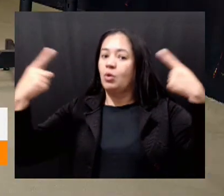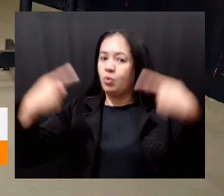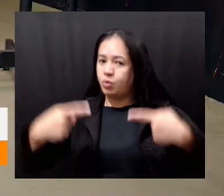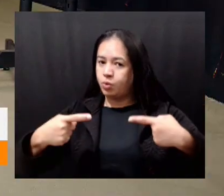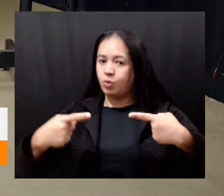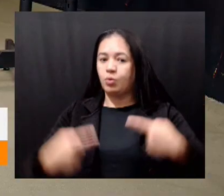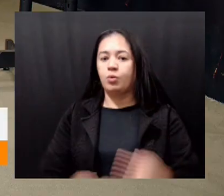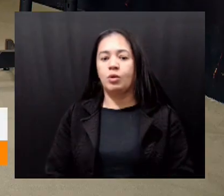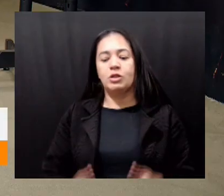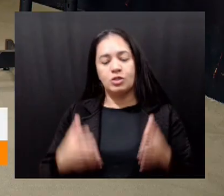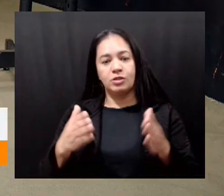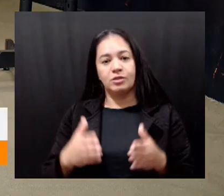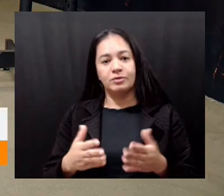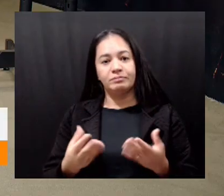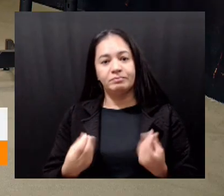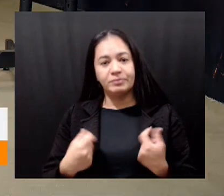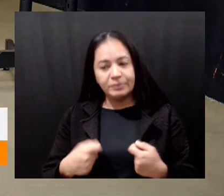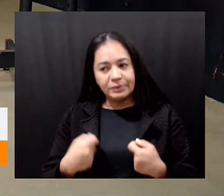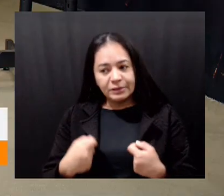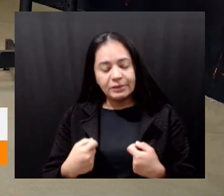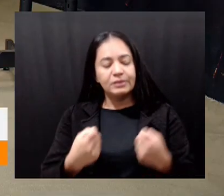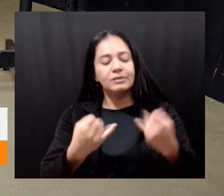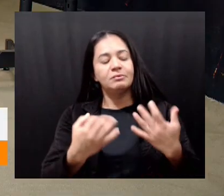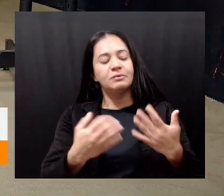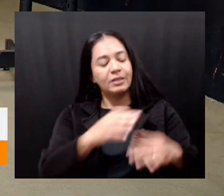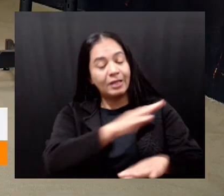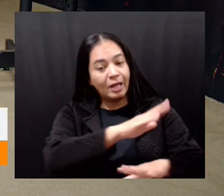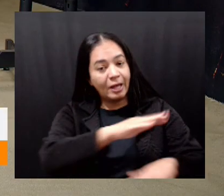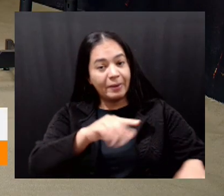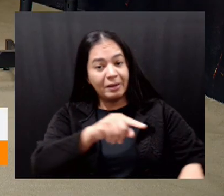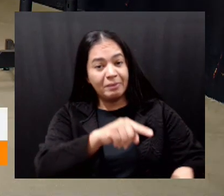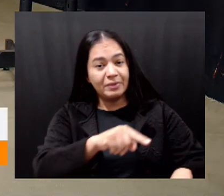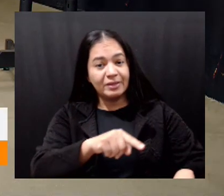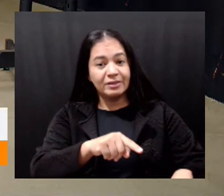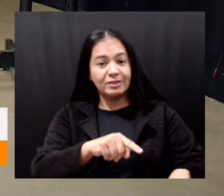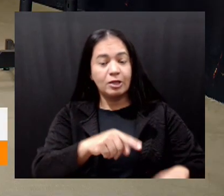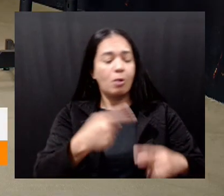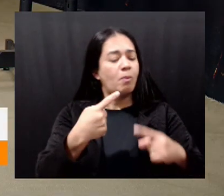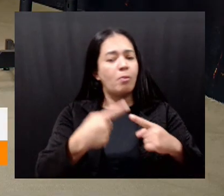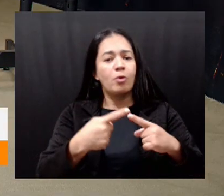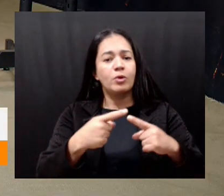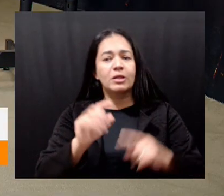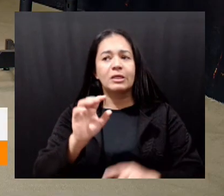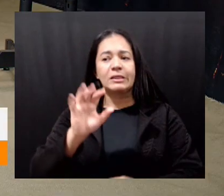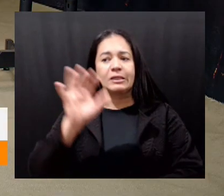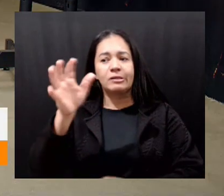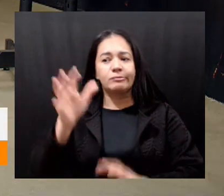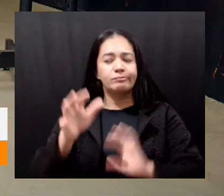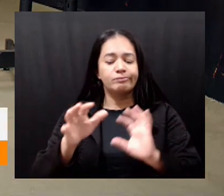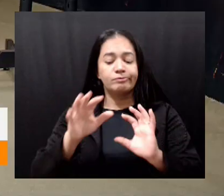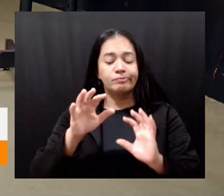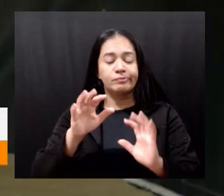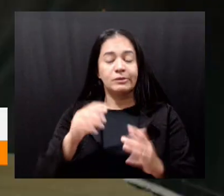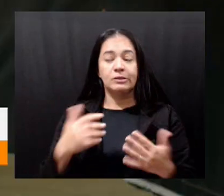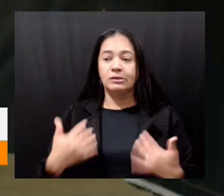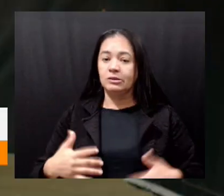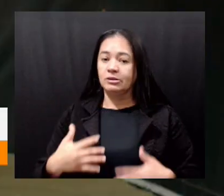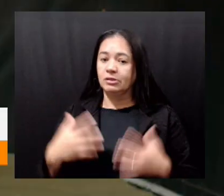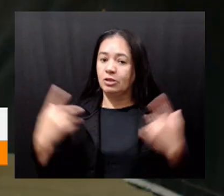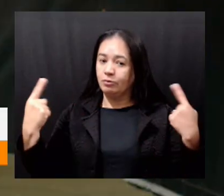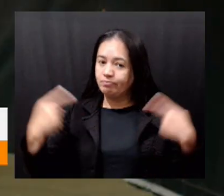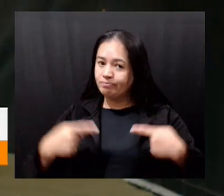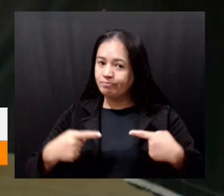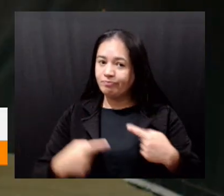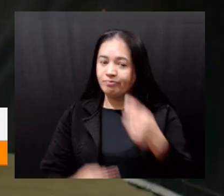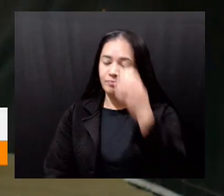denominador comum para explicar para uma criança, né, o porquê disso, né? É desafiador, realmente, gente. Olha só, né?